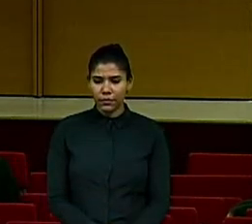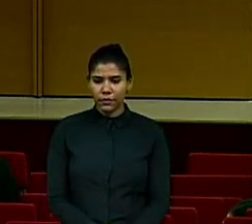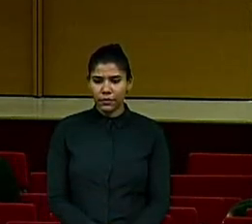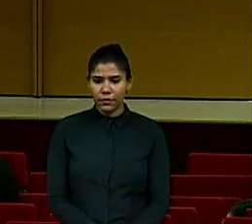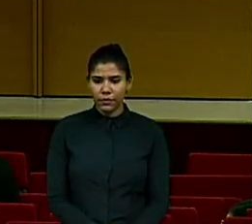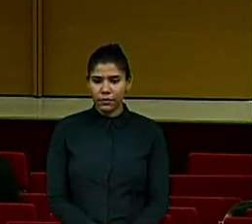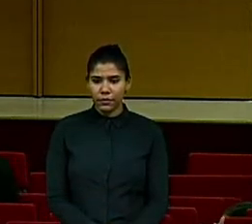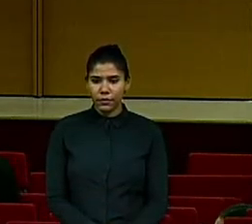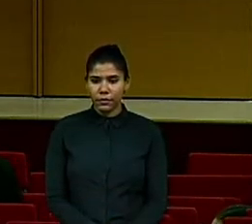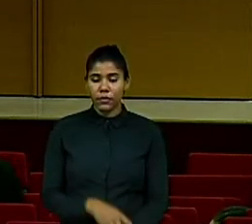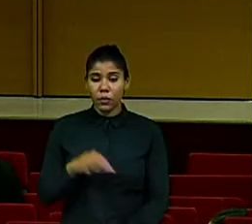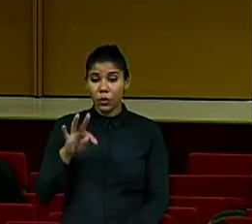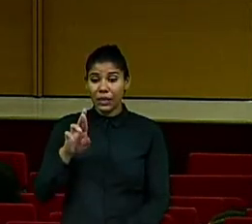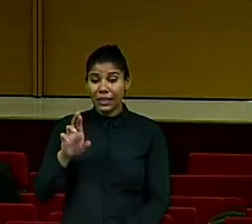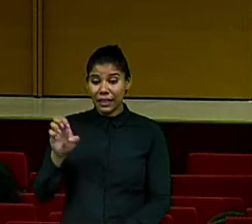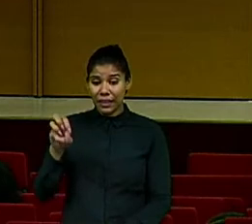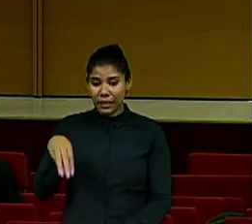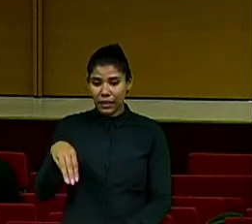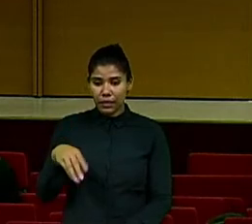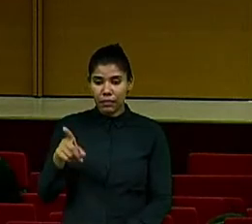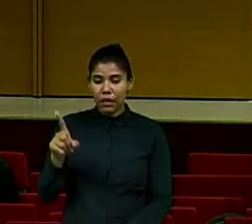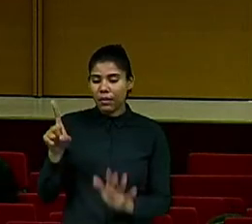o trem